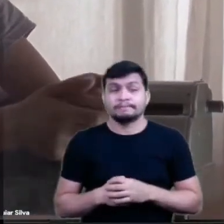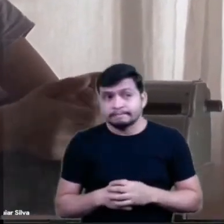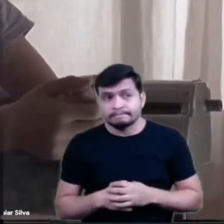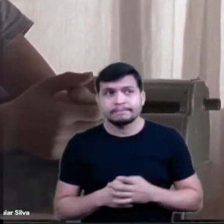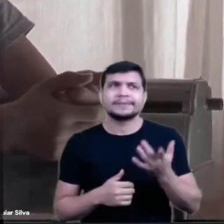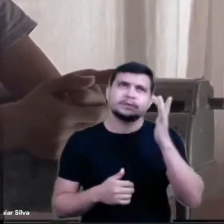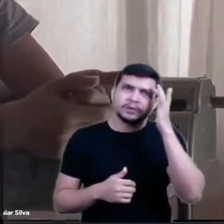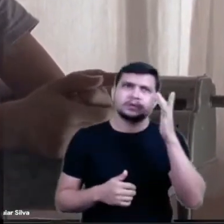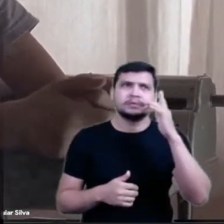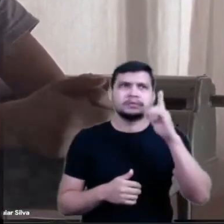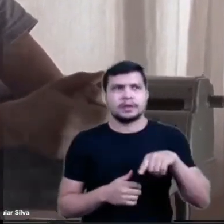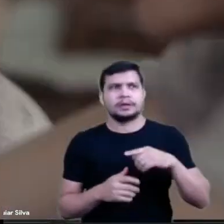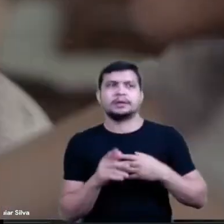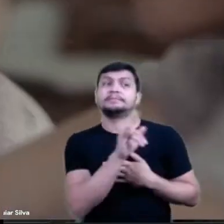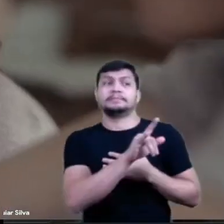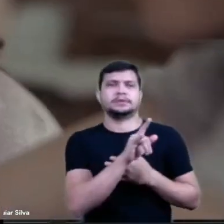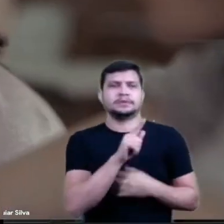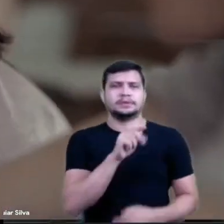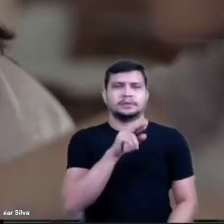Eu acho que eu tô apaixonado pelo Gabriel.